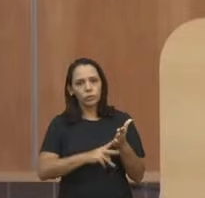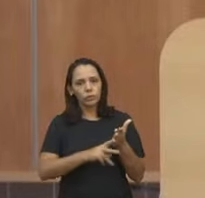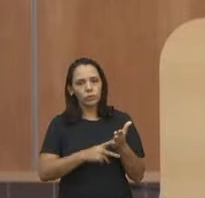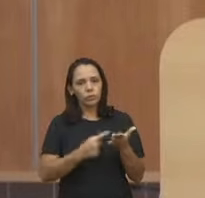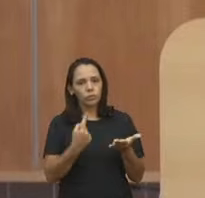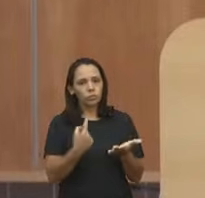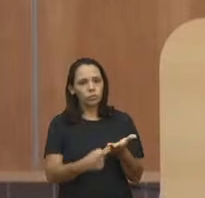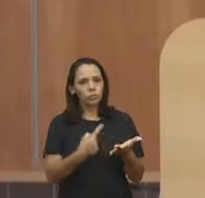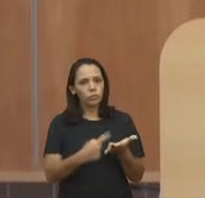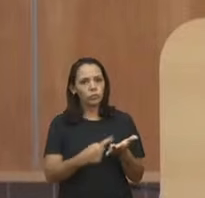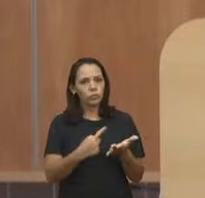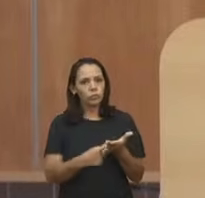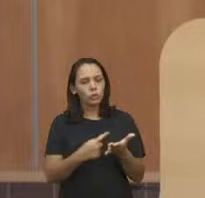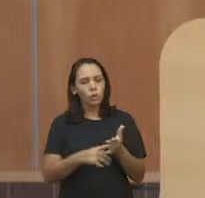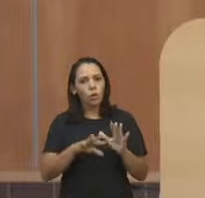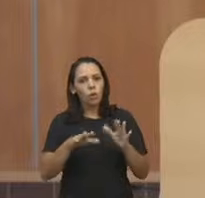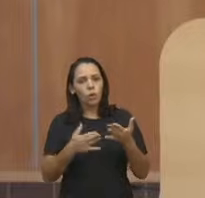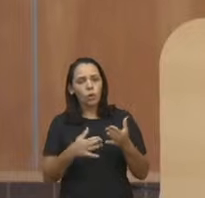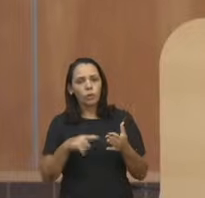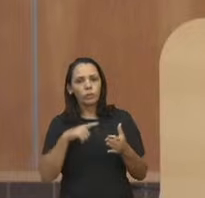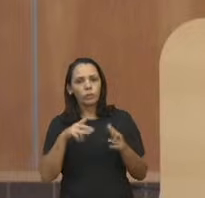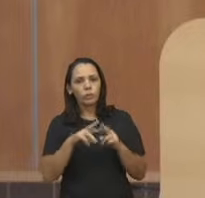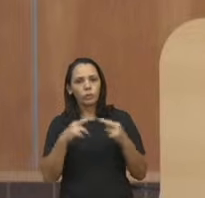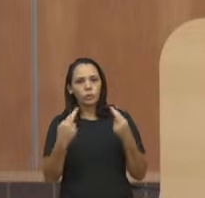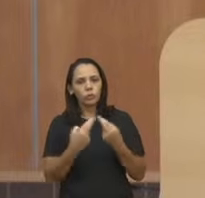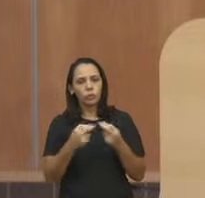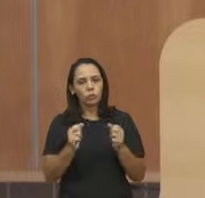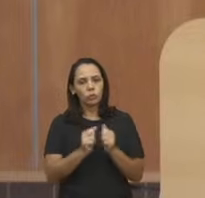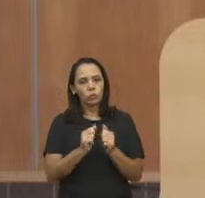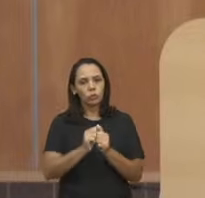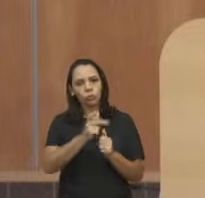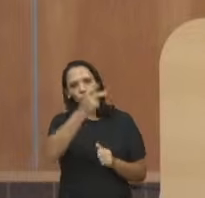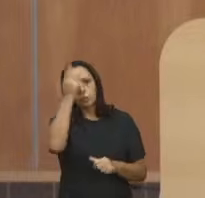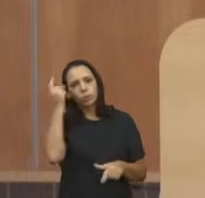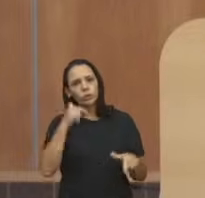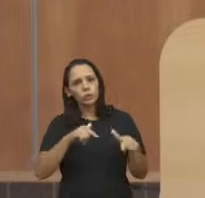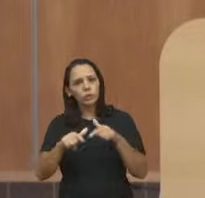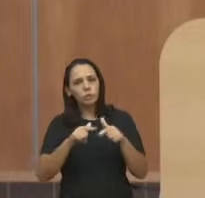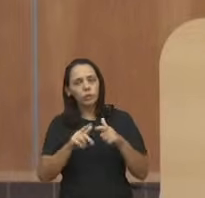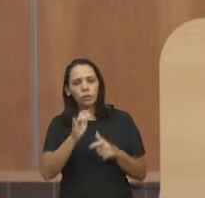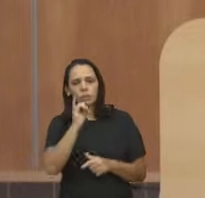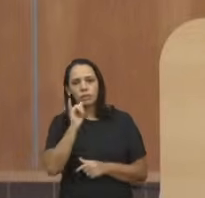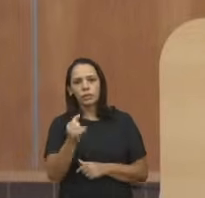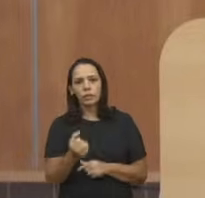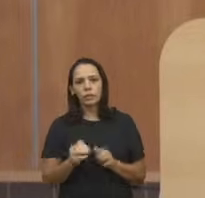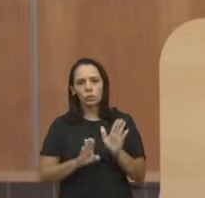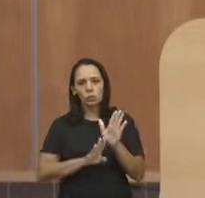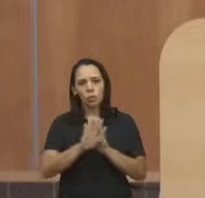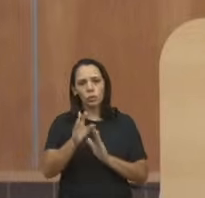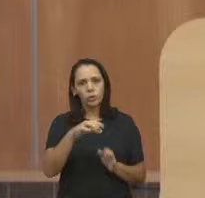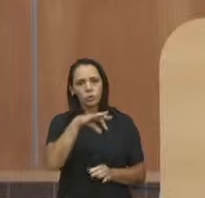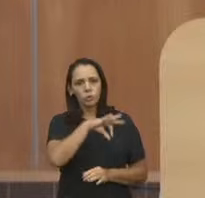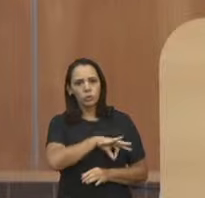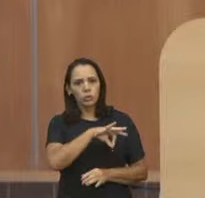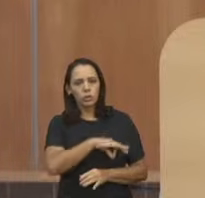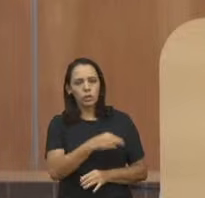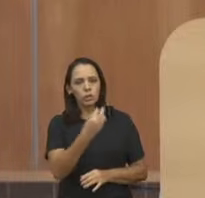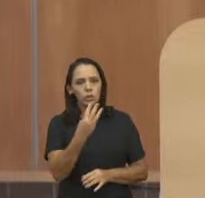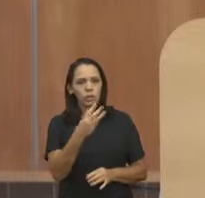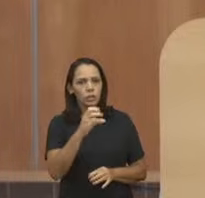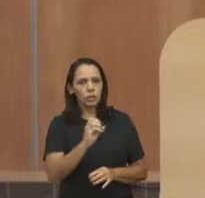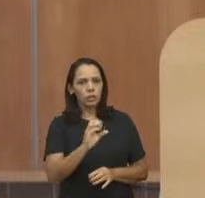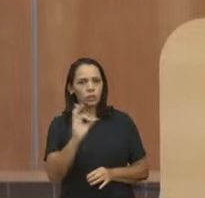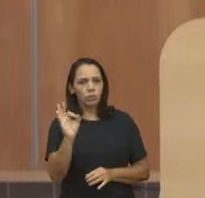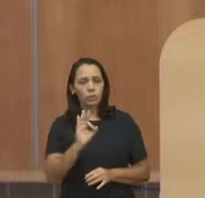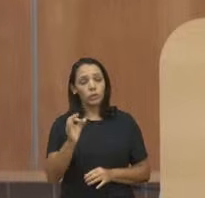sindicais, quando você faz uma assembleia com os trabalhadores dizendo que você vai ter 30% de aumento e depois você acaba